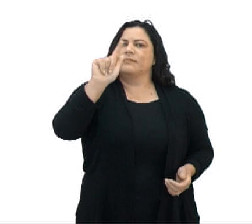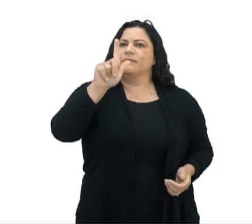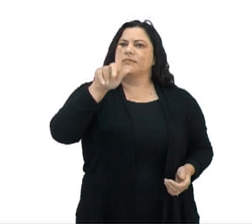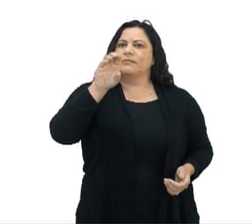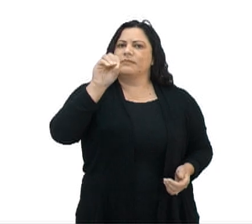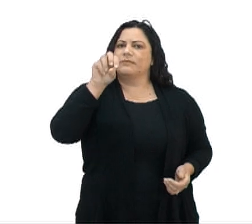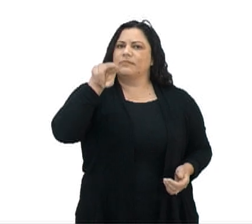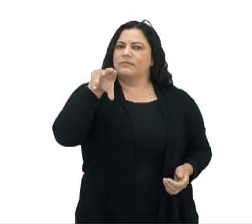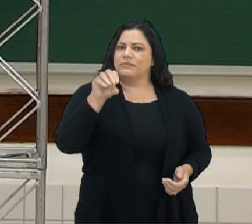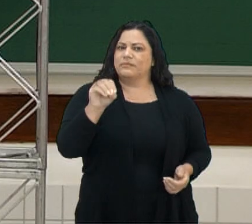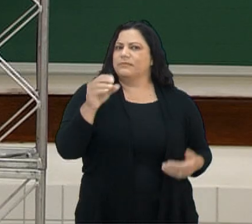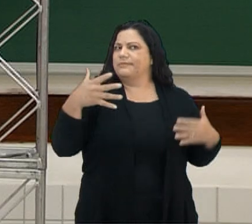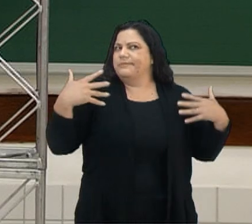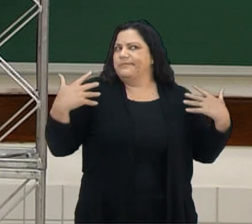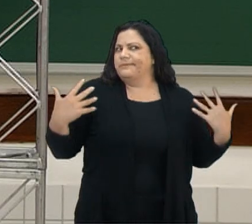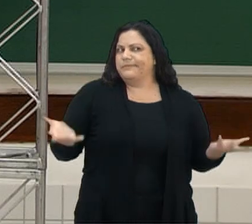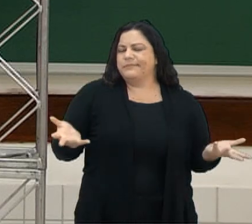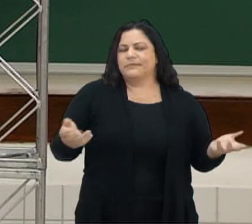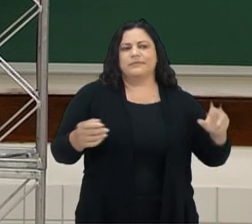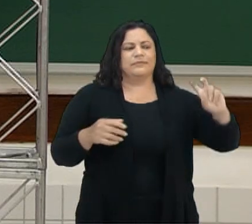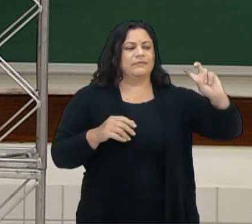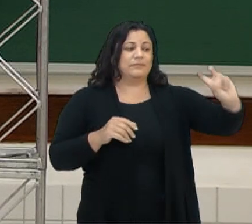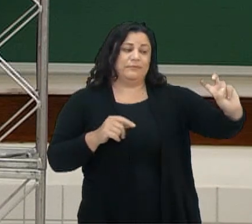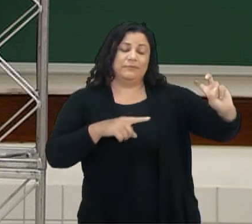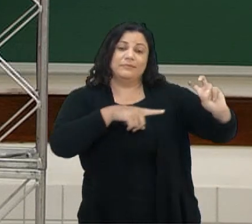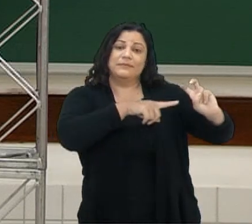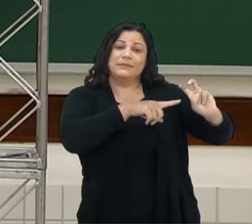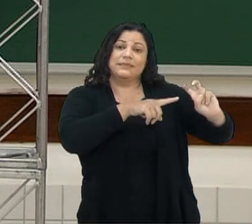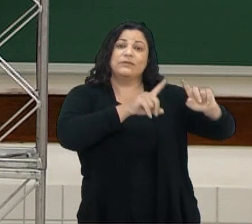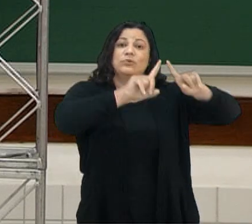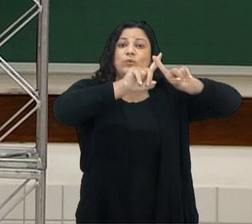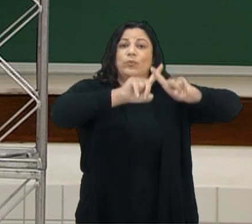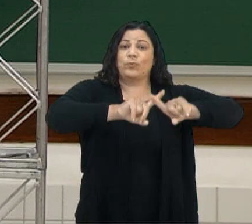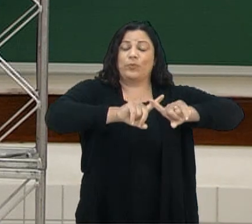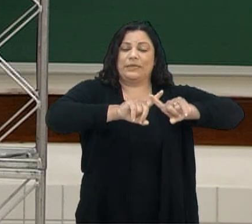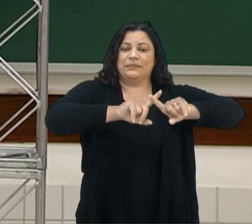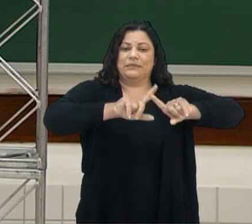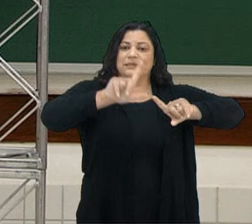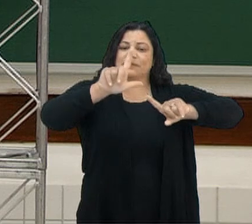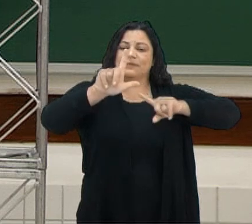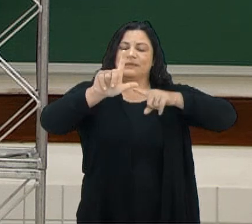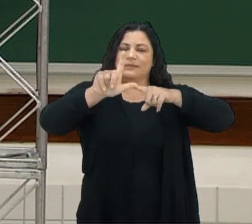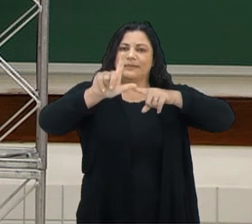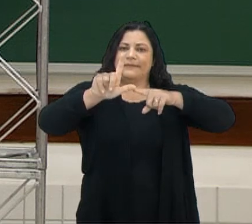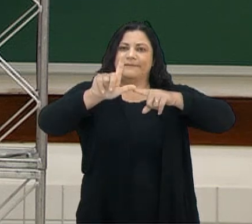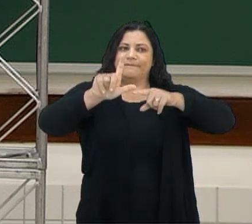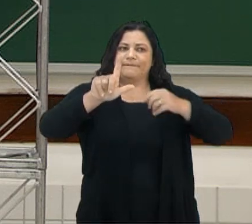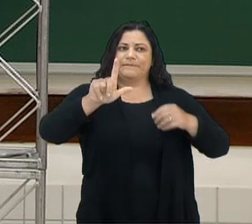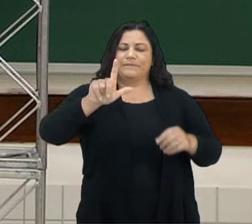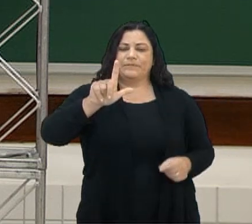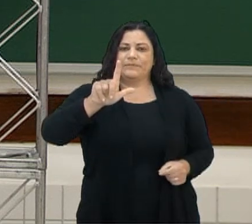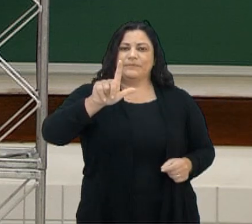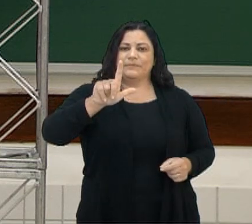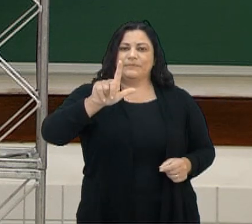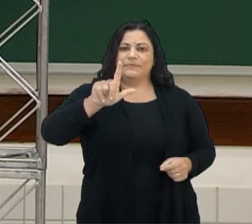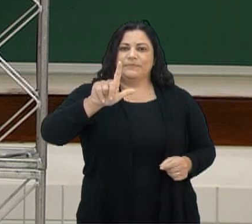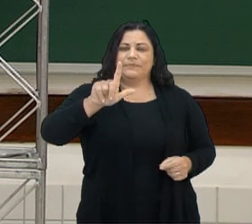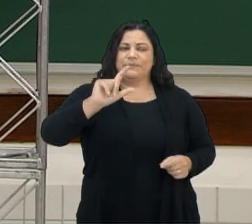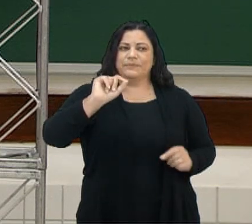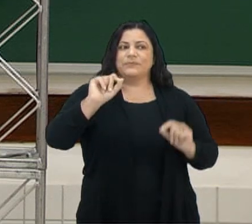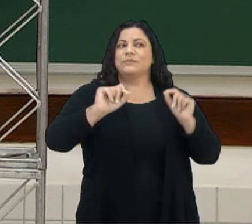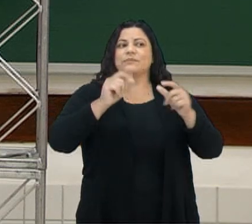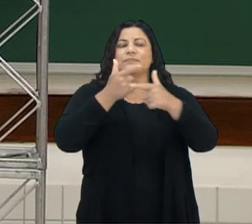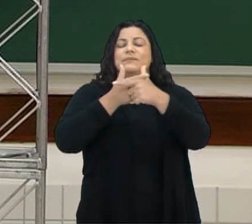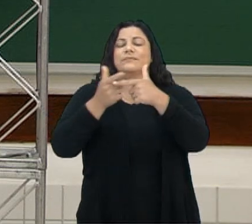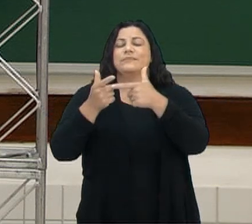do pentágono é o quê? É 5 vezes o lado vezes o apótema dividido por 2.